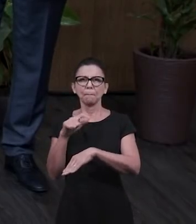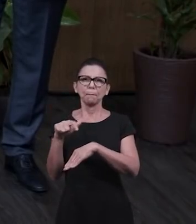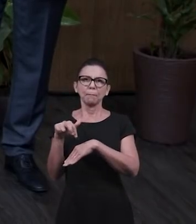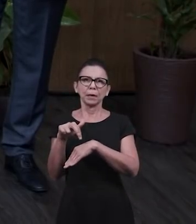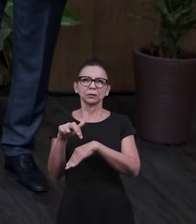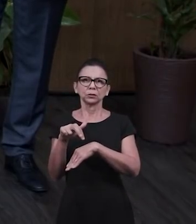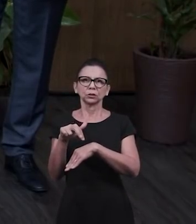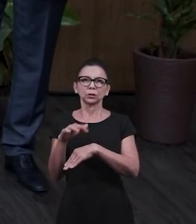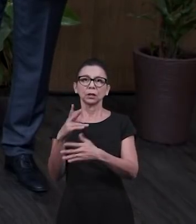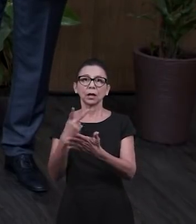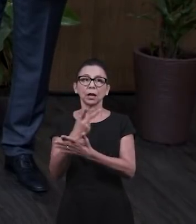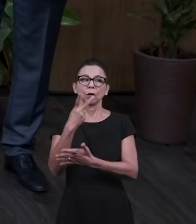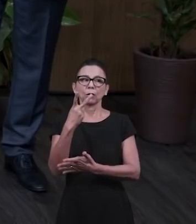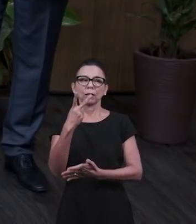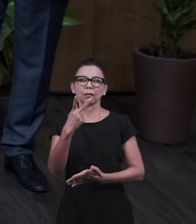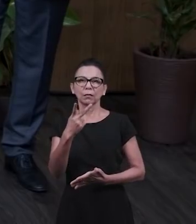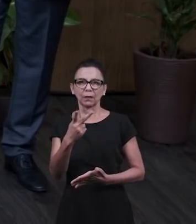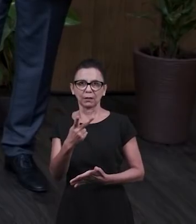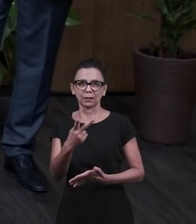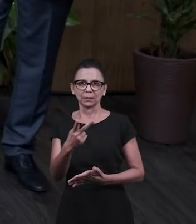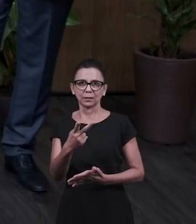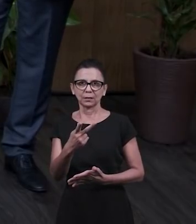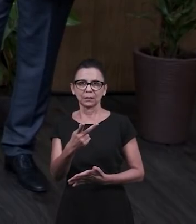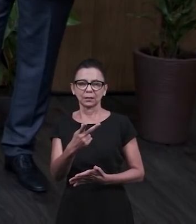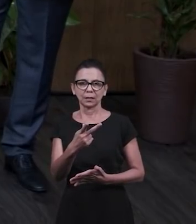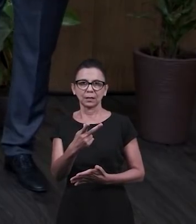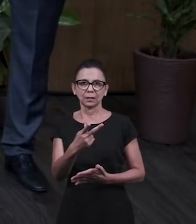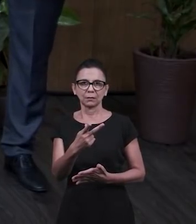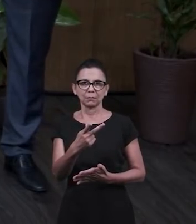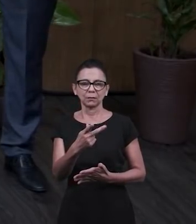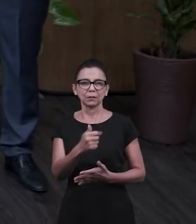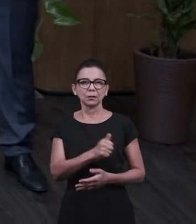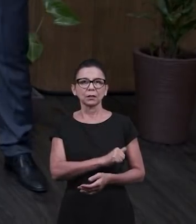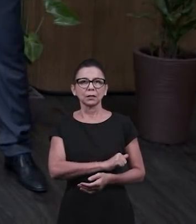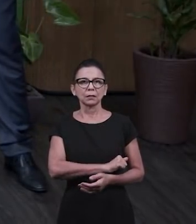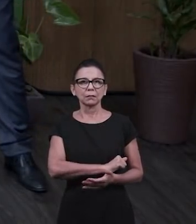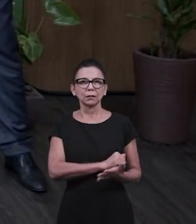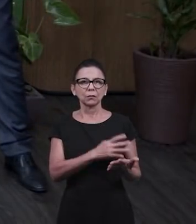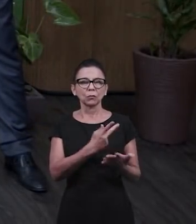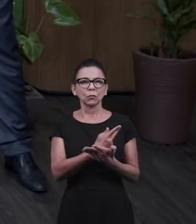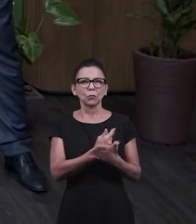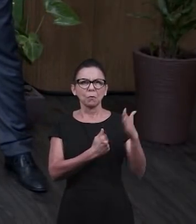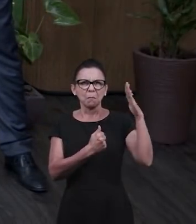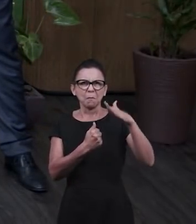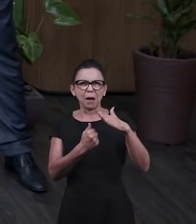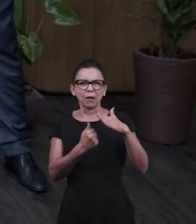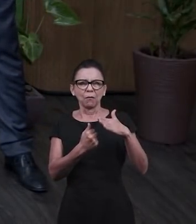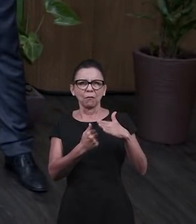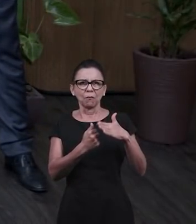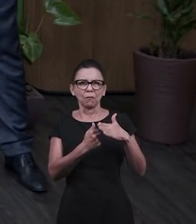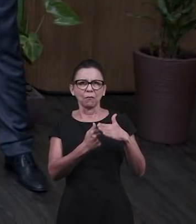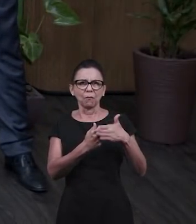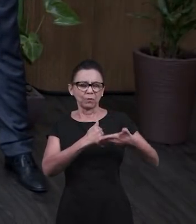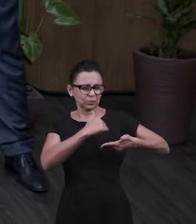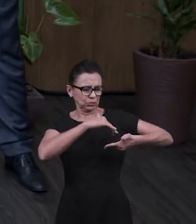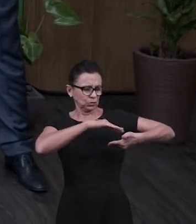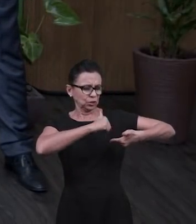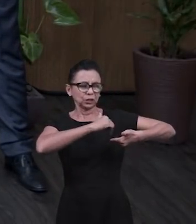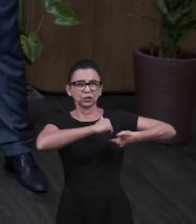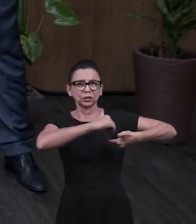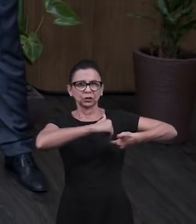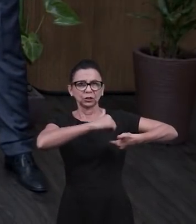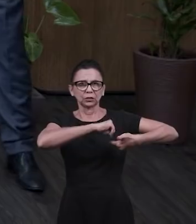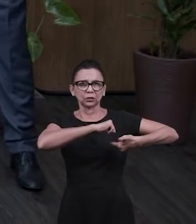e retira a semente do seu coração. Vamos passar para o segundo terreno onde a semente foi